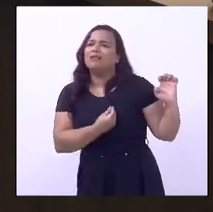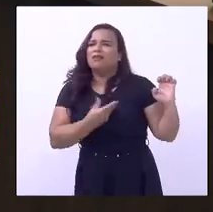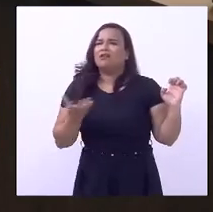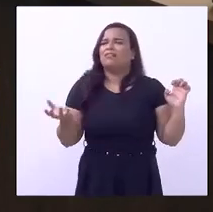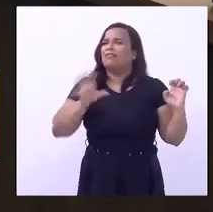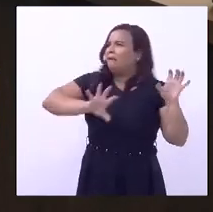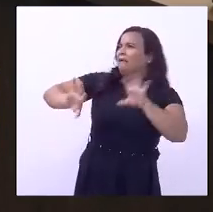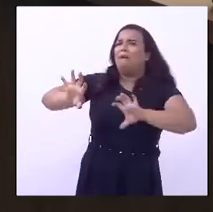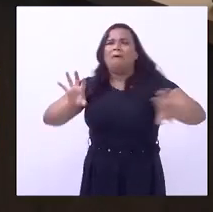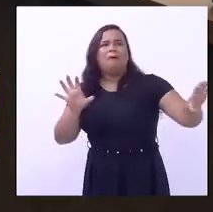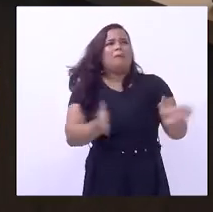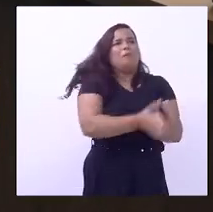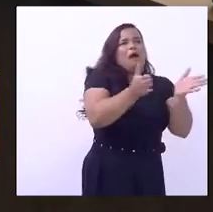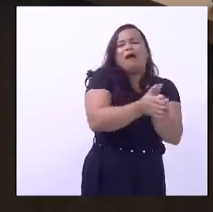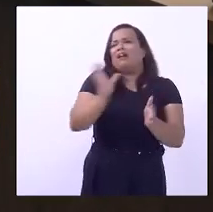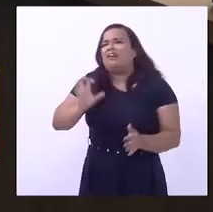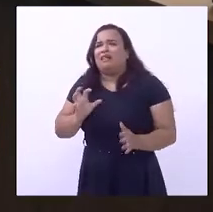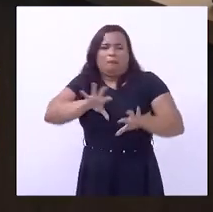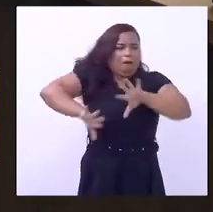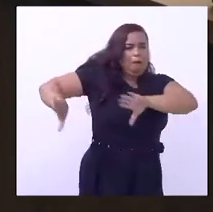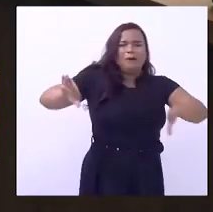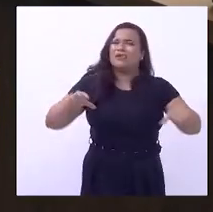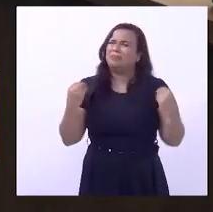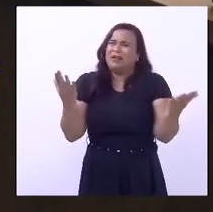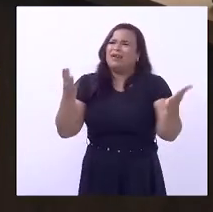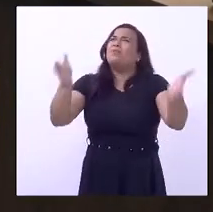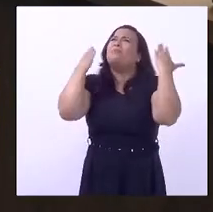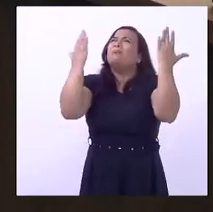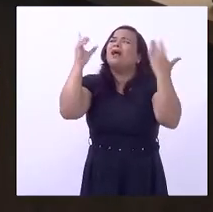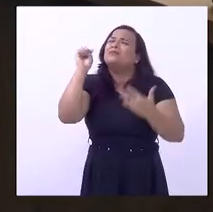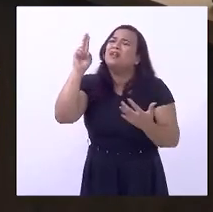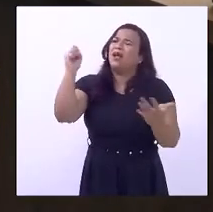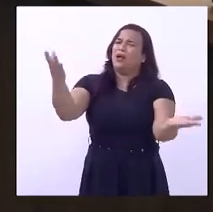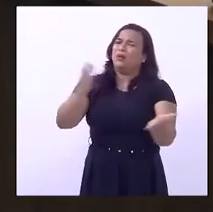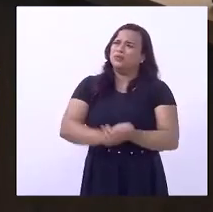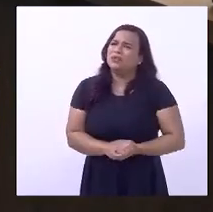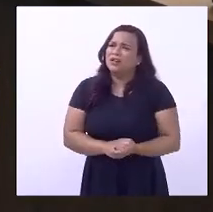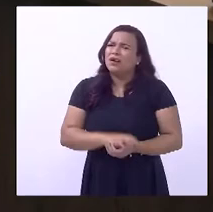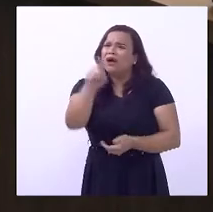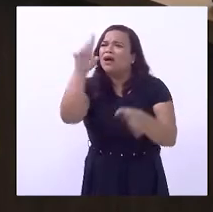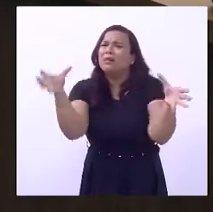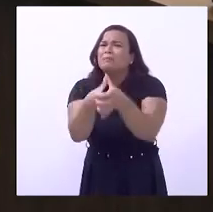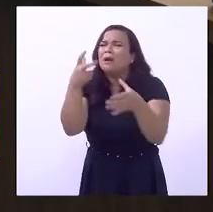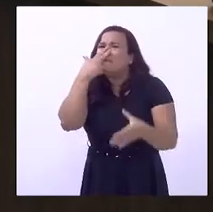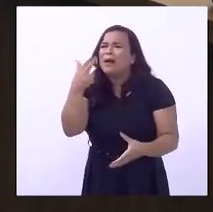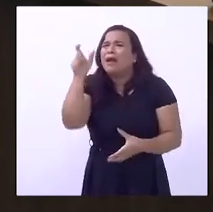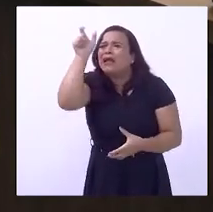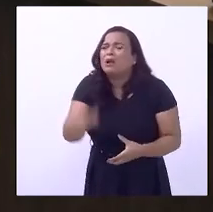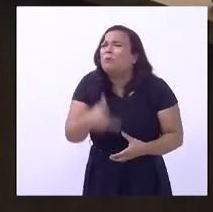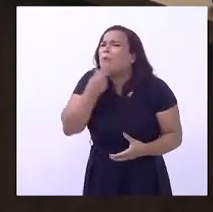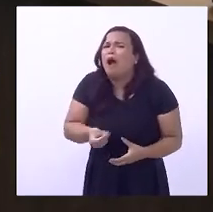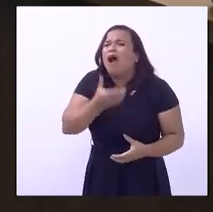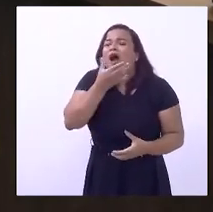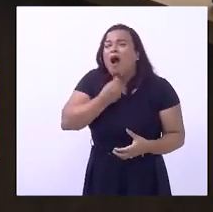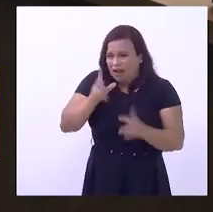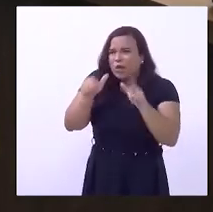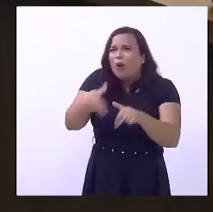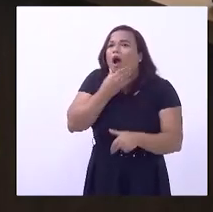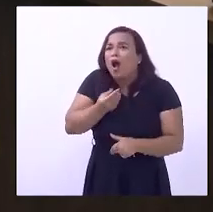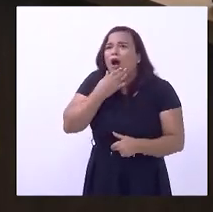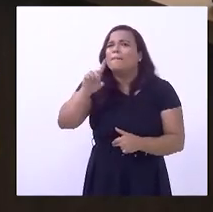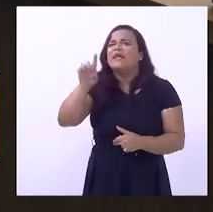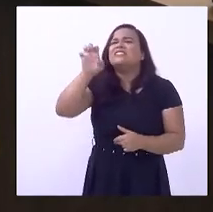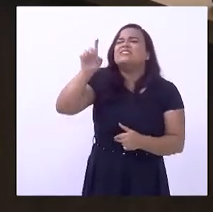de rico. Pelo amor de Deus, essa turma age como o Zé do Caixão, só aparece para falar